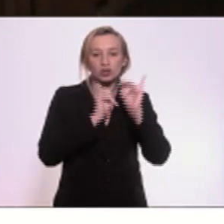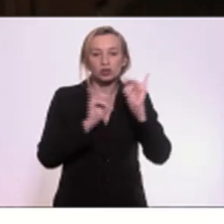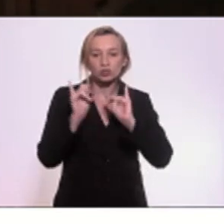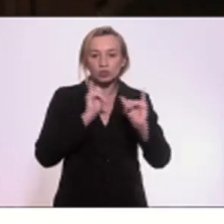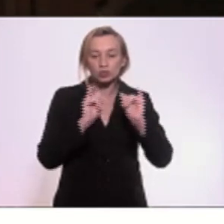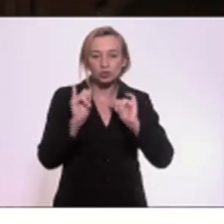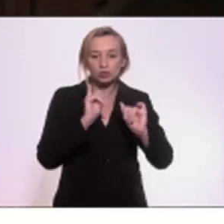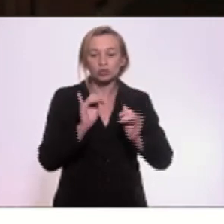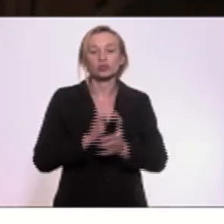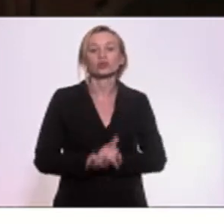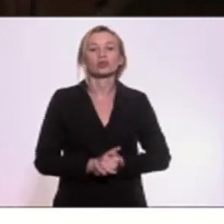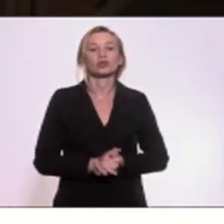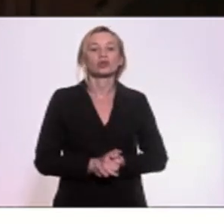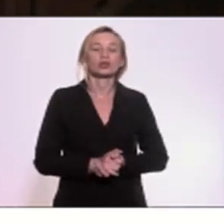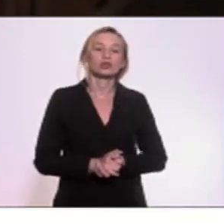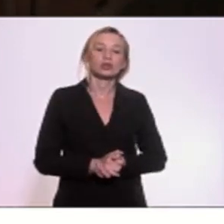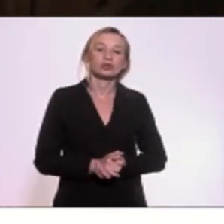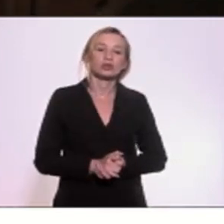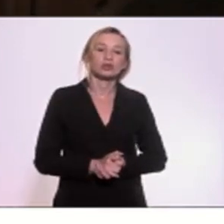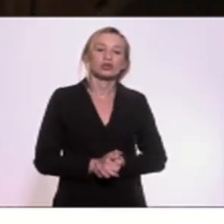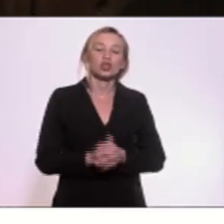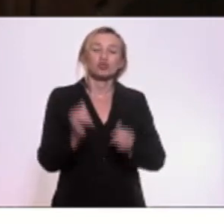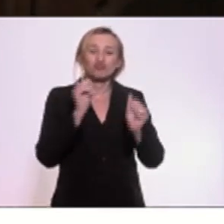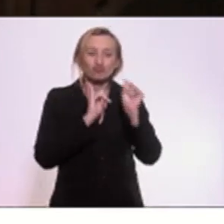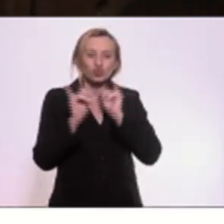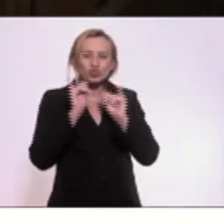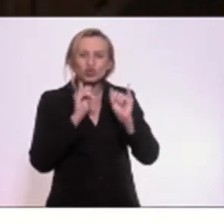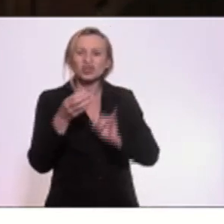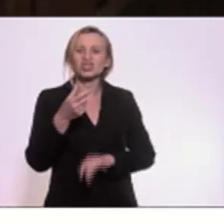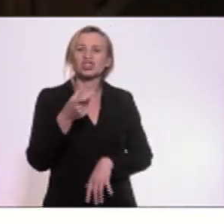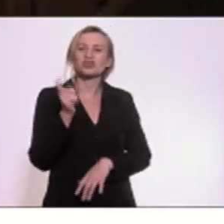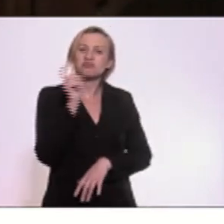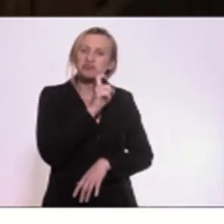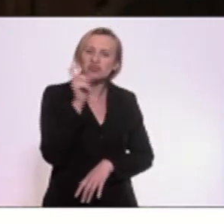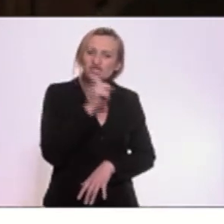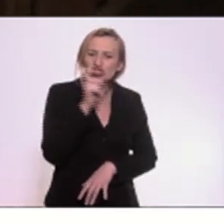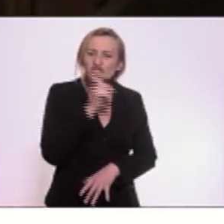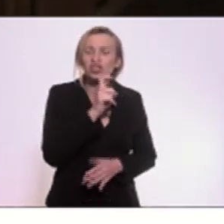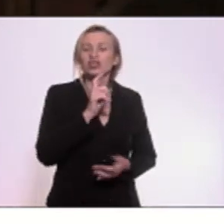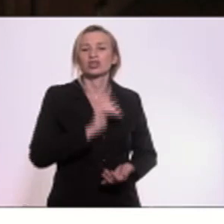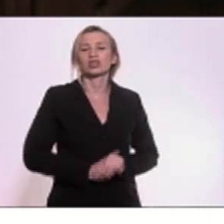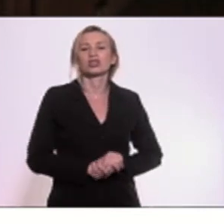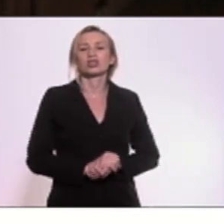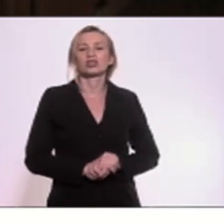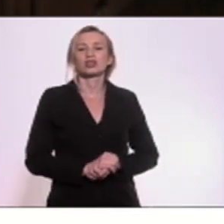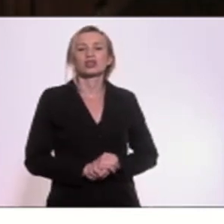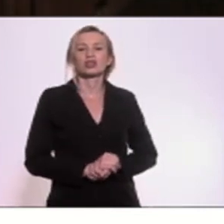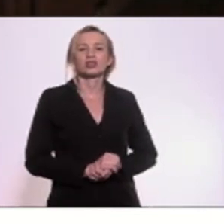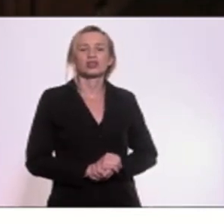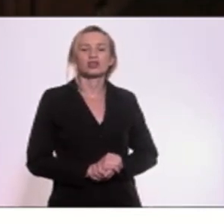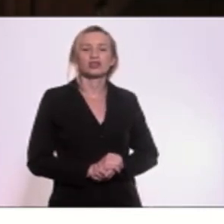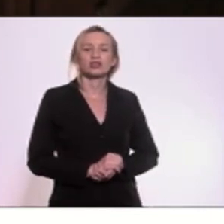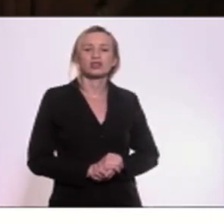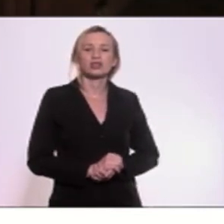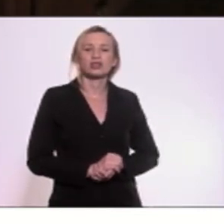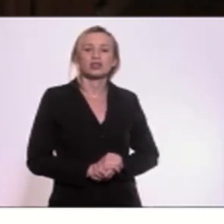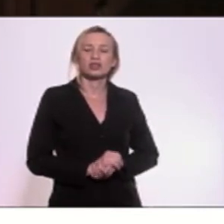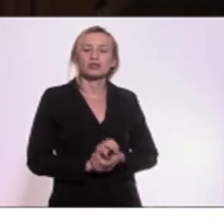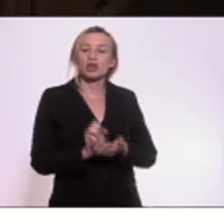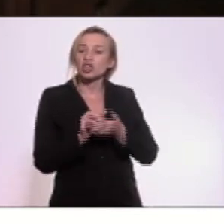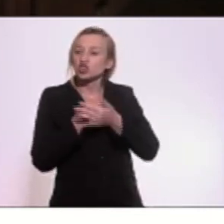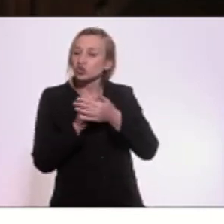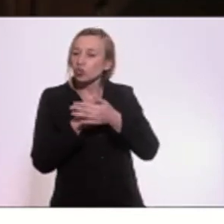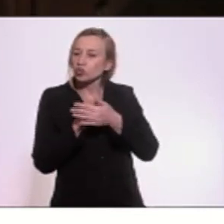espalhamento de notícias mentirosas para forjar falsas